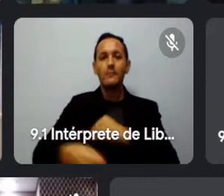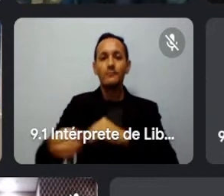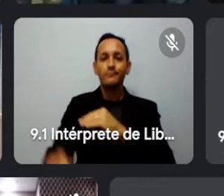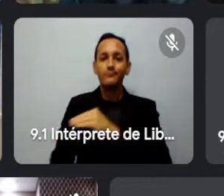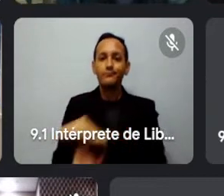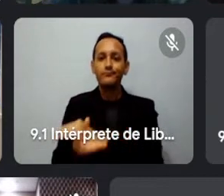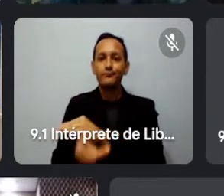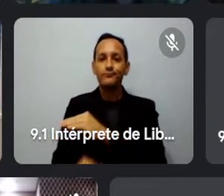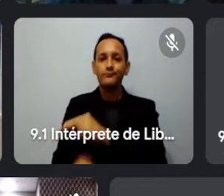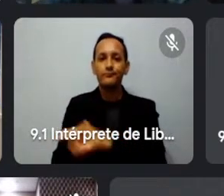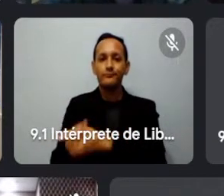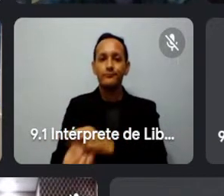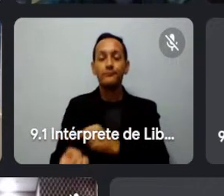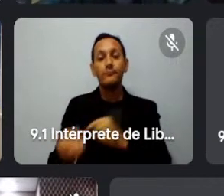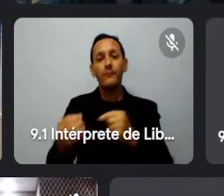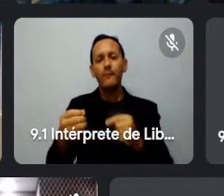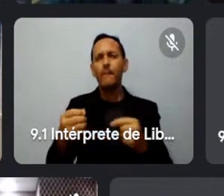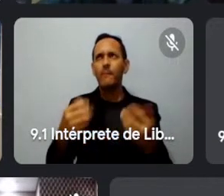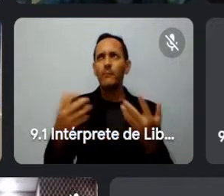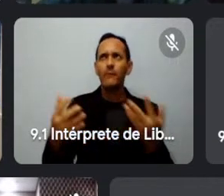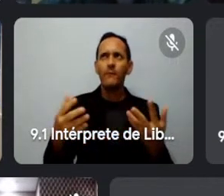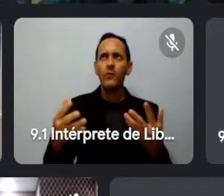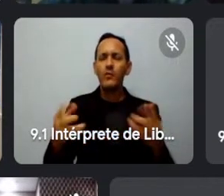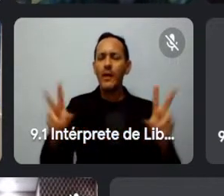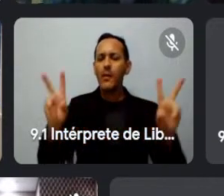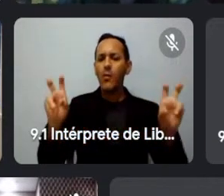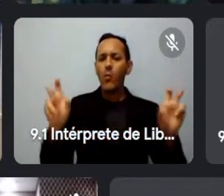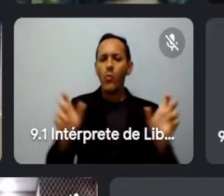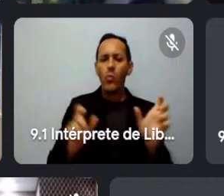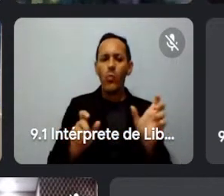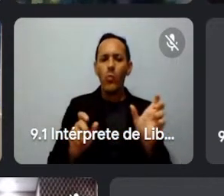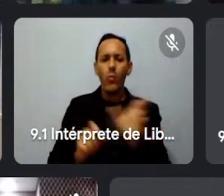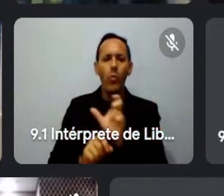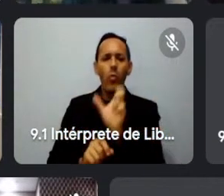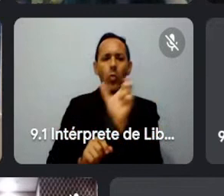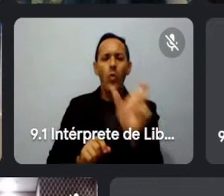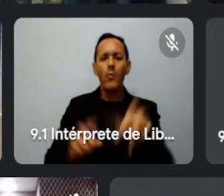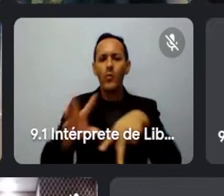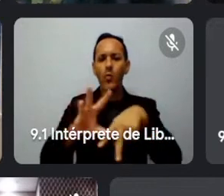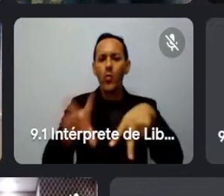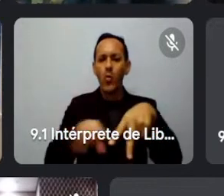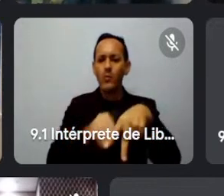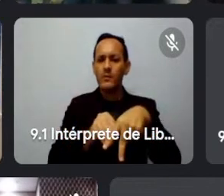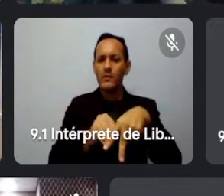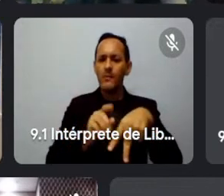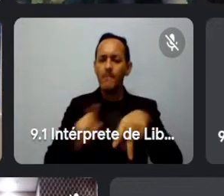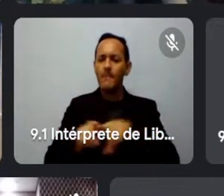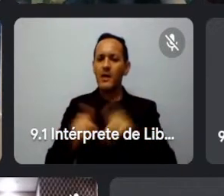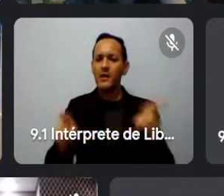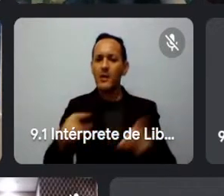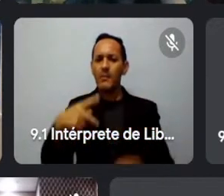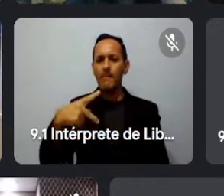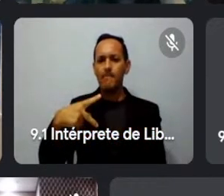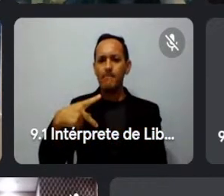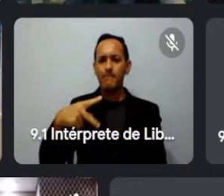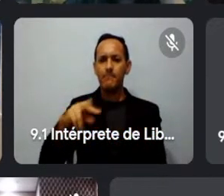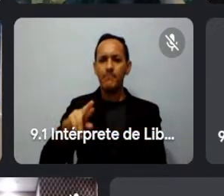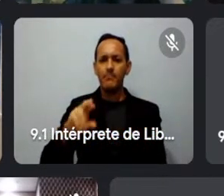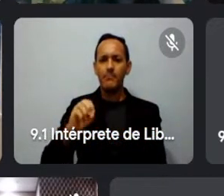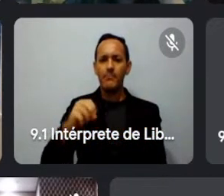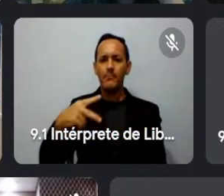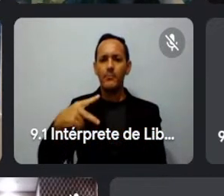um nem dizer de corrupção eleitoral a propina como é que foi agraciado aí com a